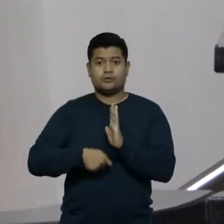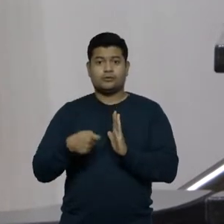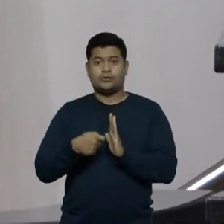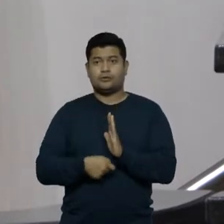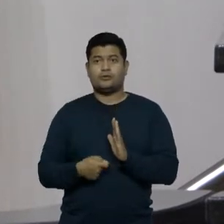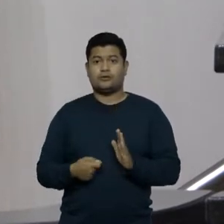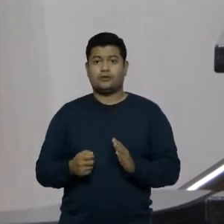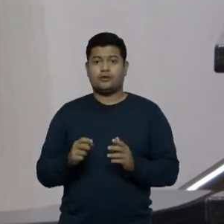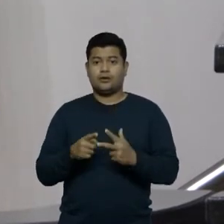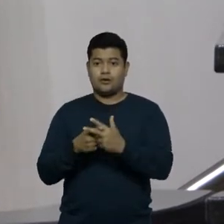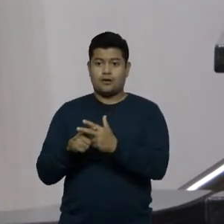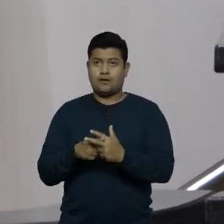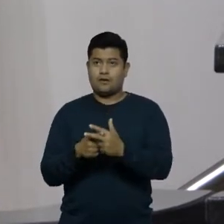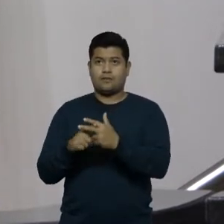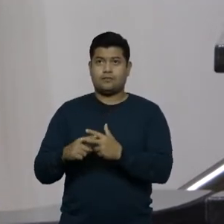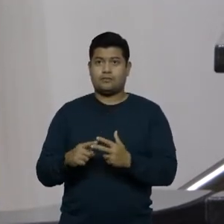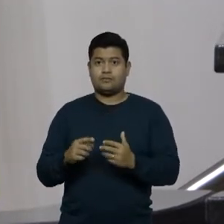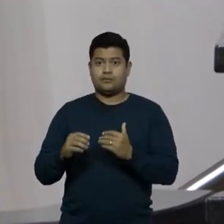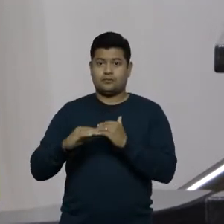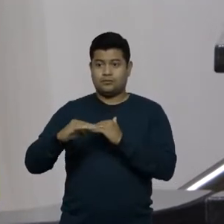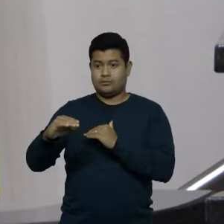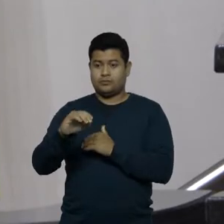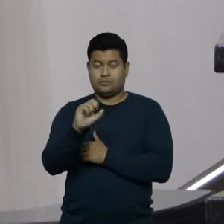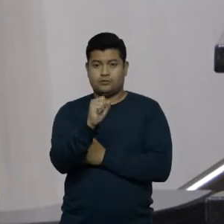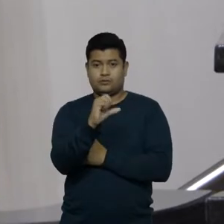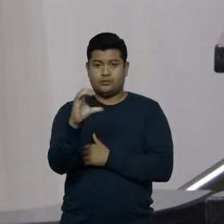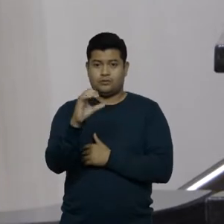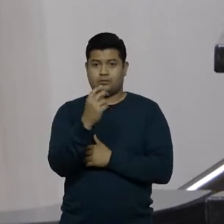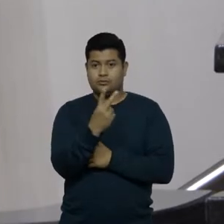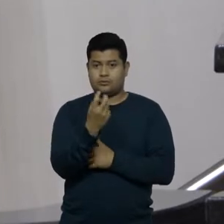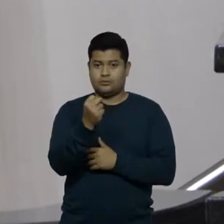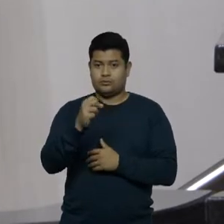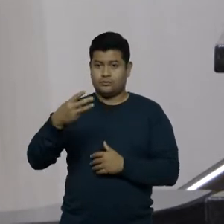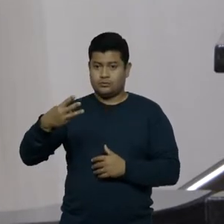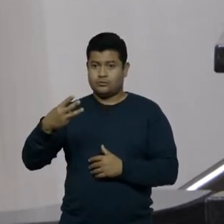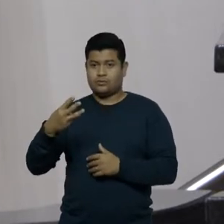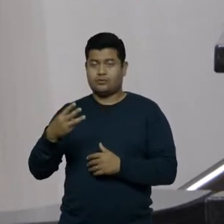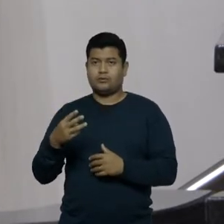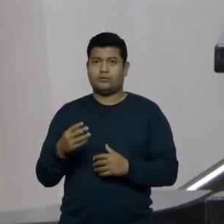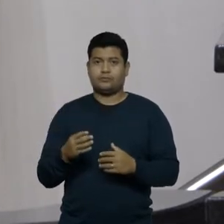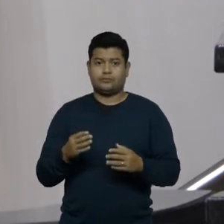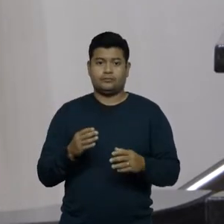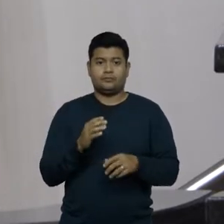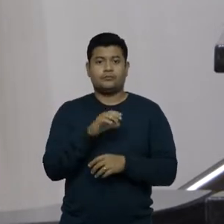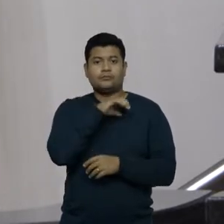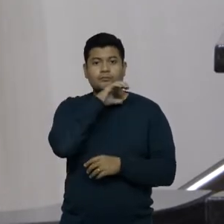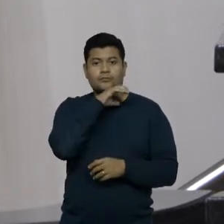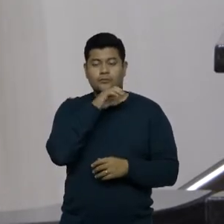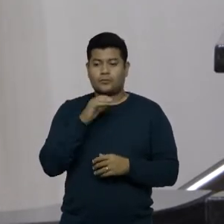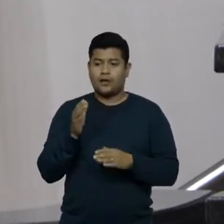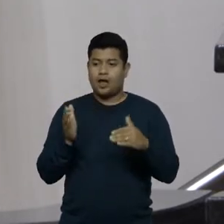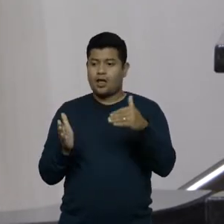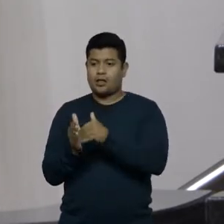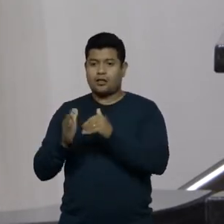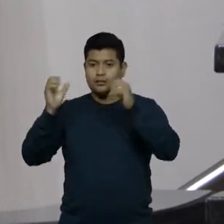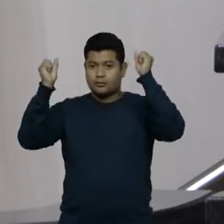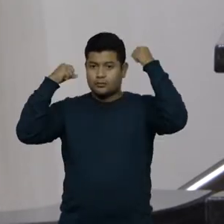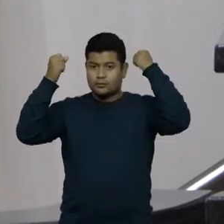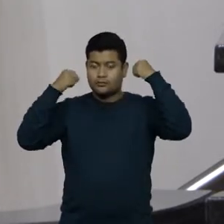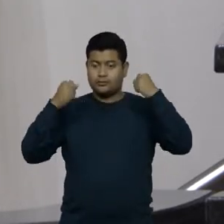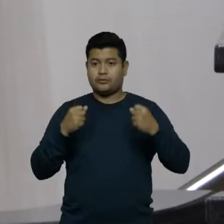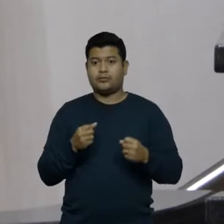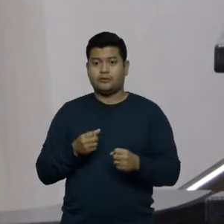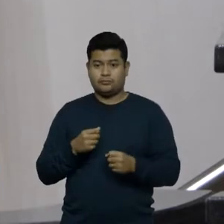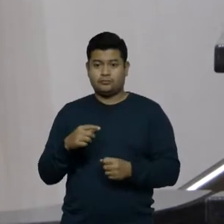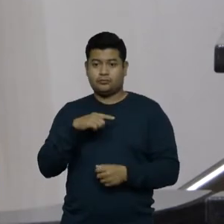sobre a recuperação da nossa sc-283 no trecho Concórdia Chapecó que passa justamente ali por